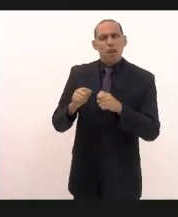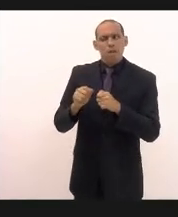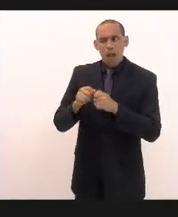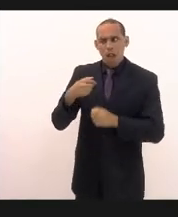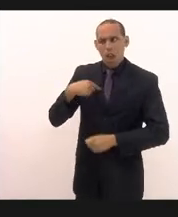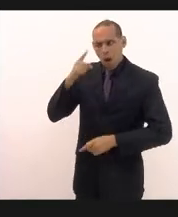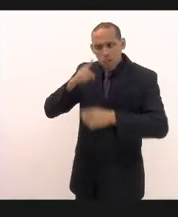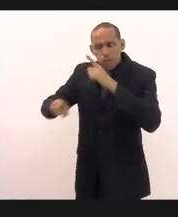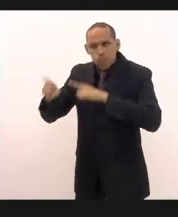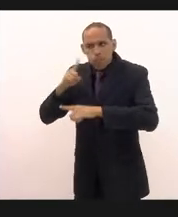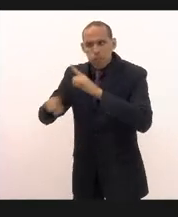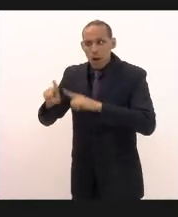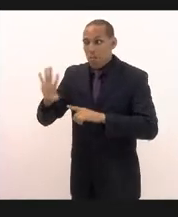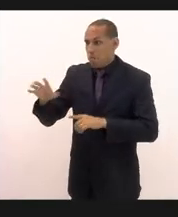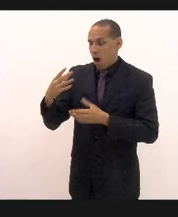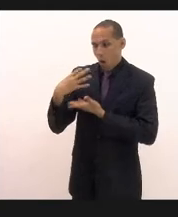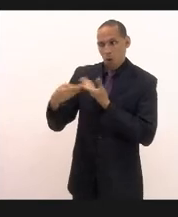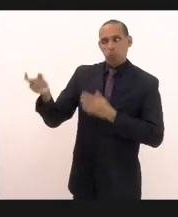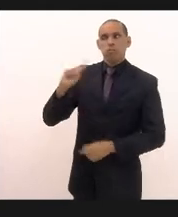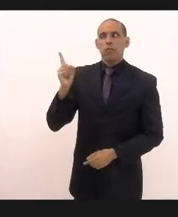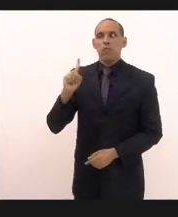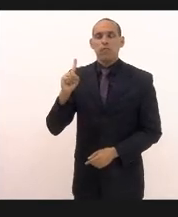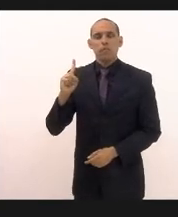que eu faço?